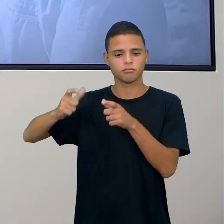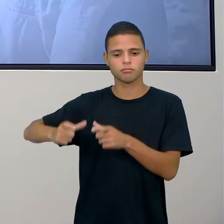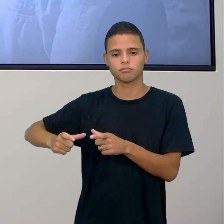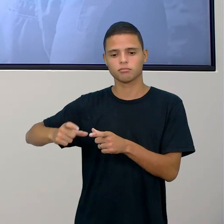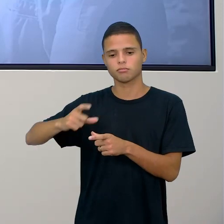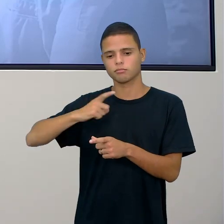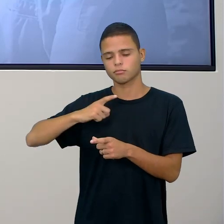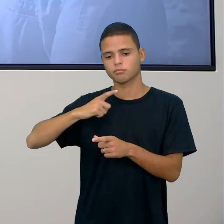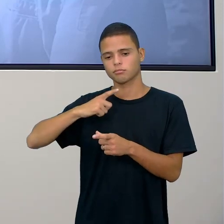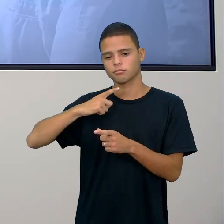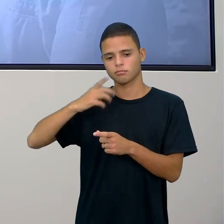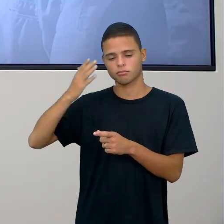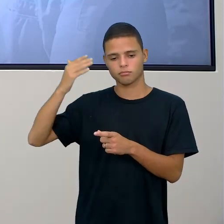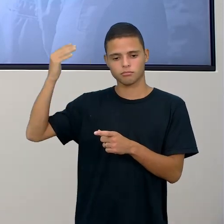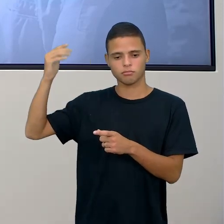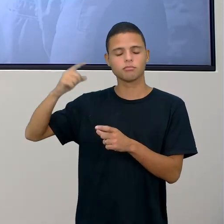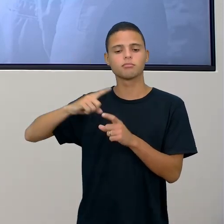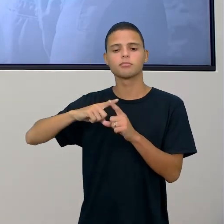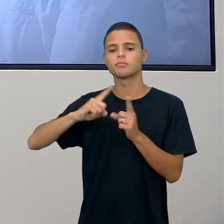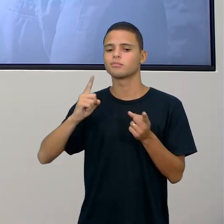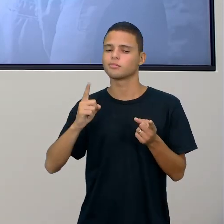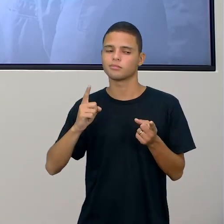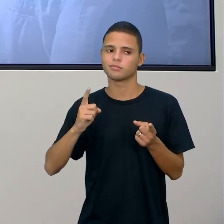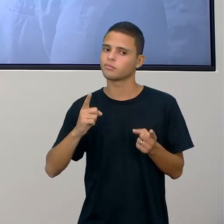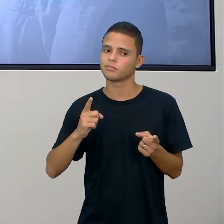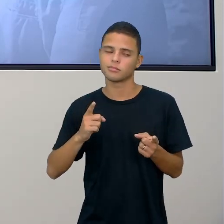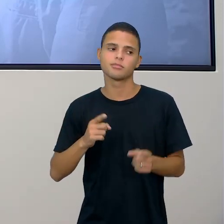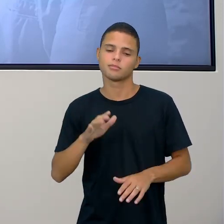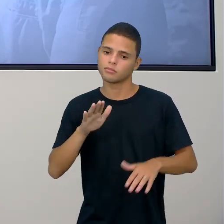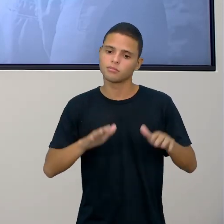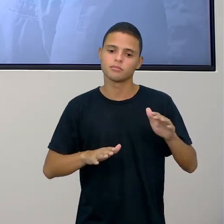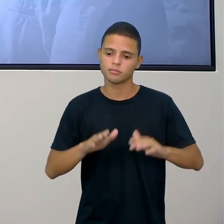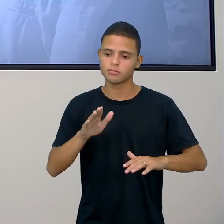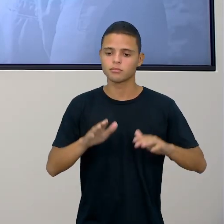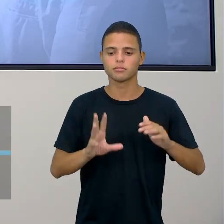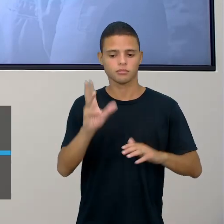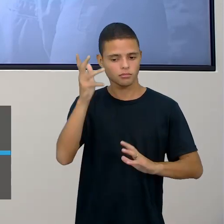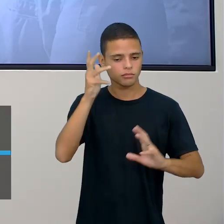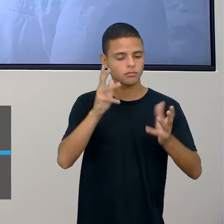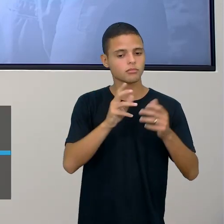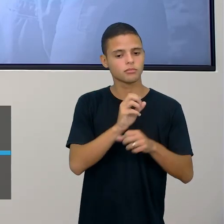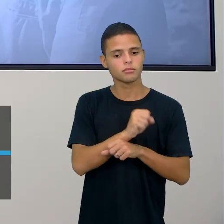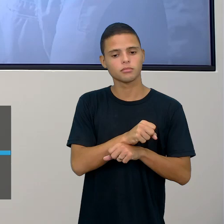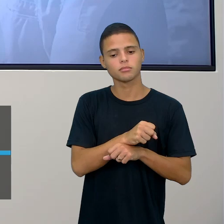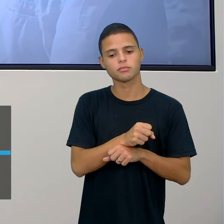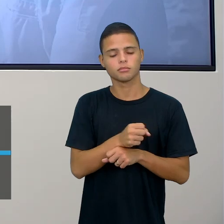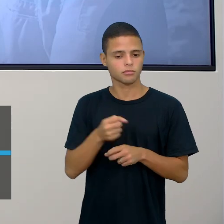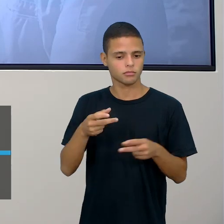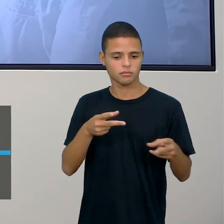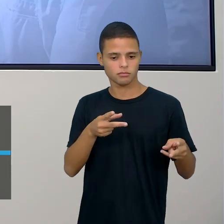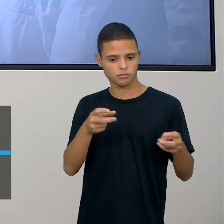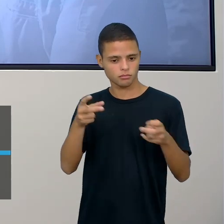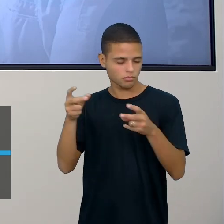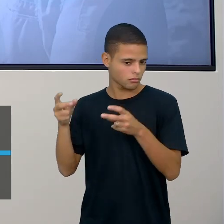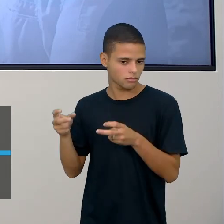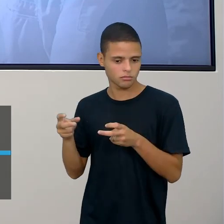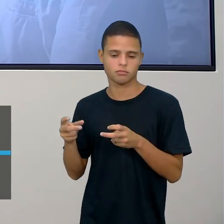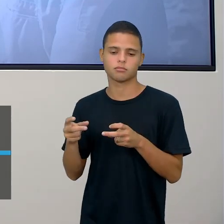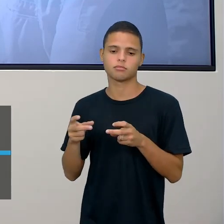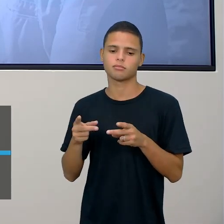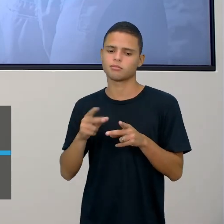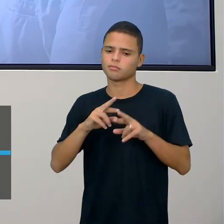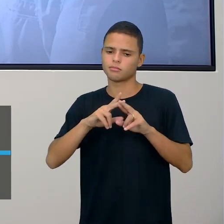os holofotes, né? Mas isso não é muito incomum de acontecer. A gente vê muito em